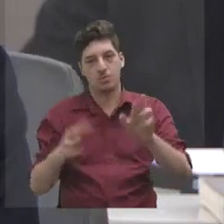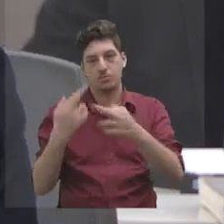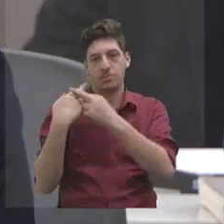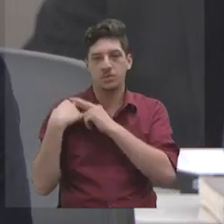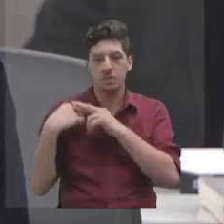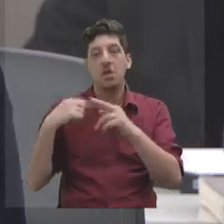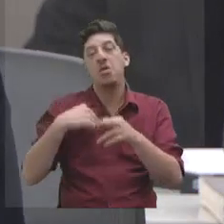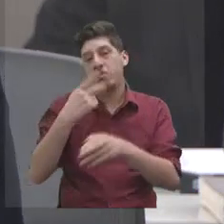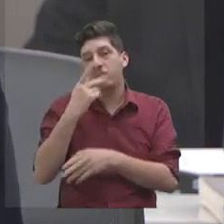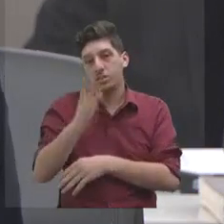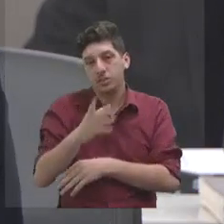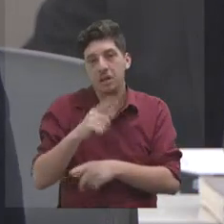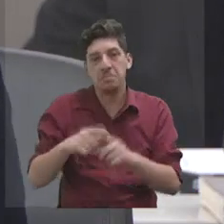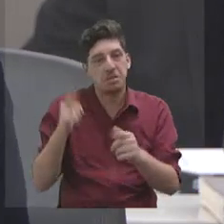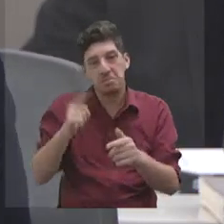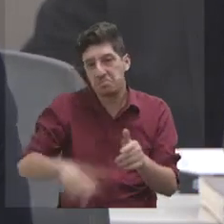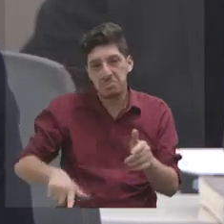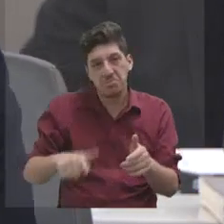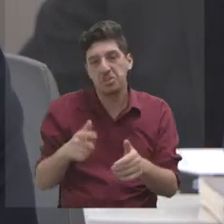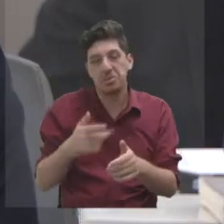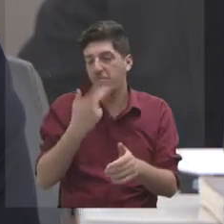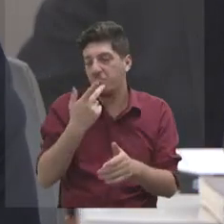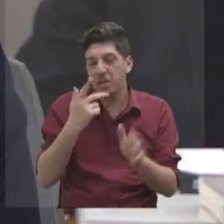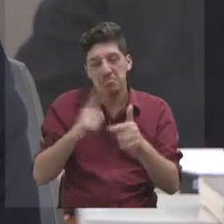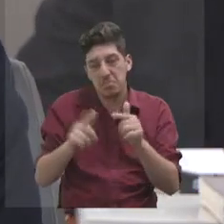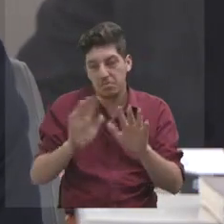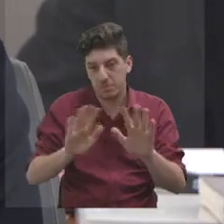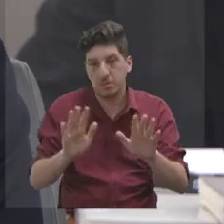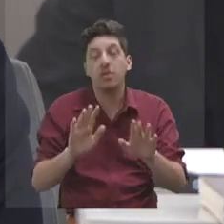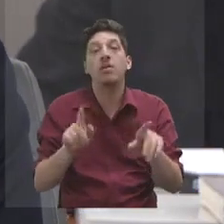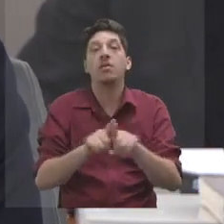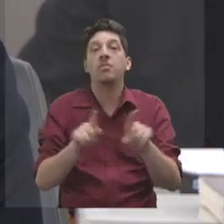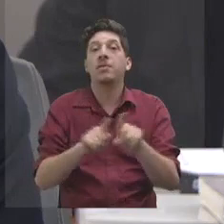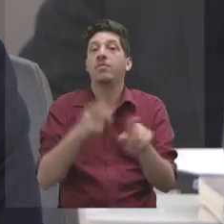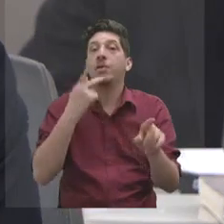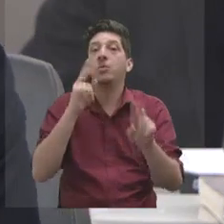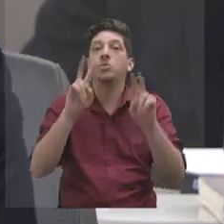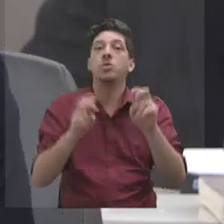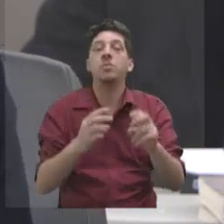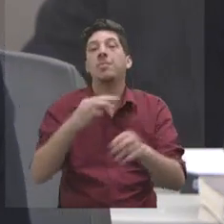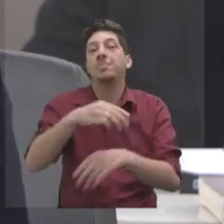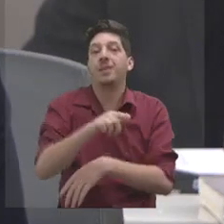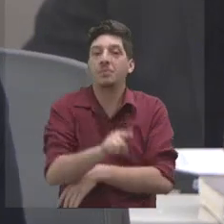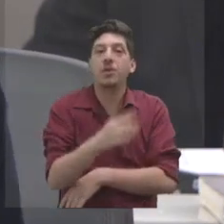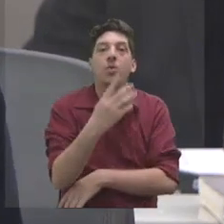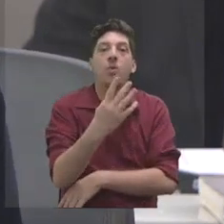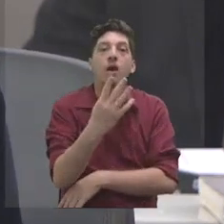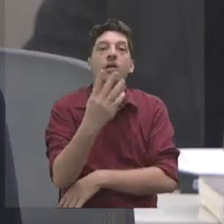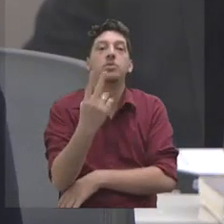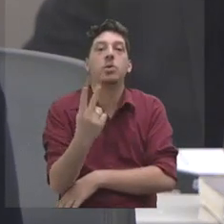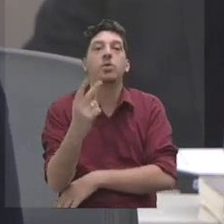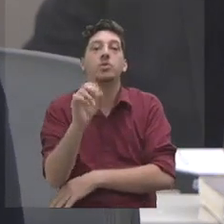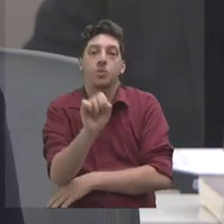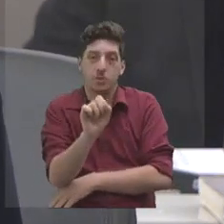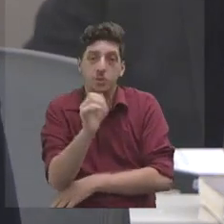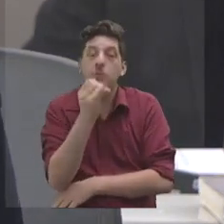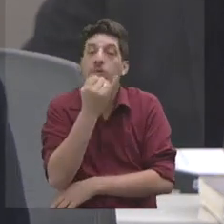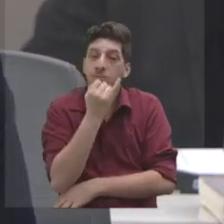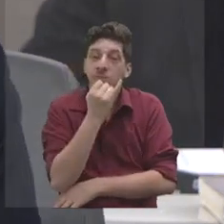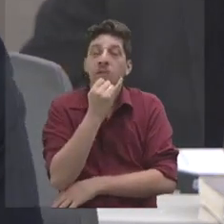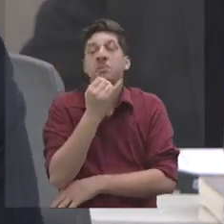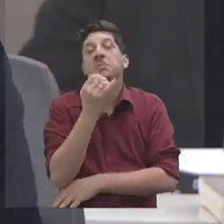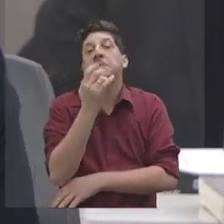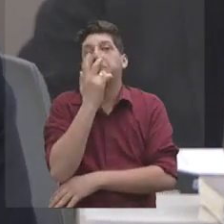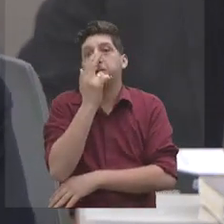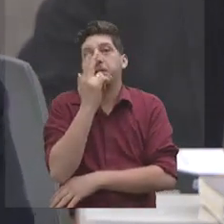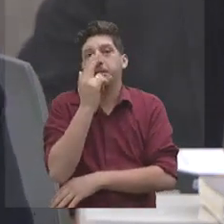de de repetir também a minha fala é em relação à questão da mg428 né infelizmente acho que a gente teve